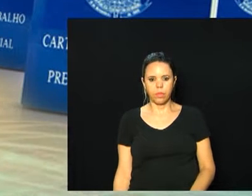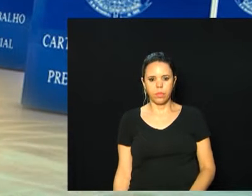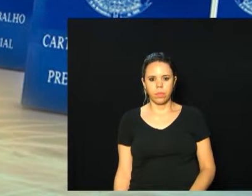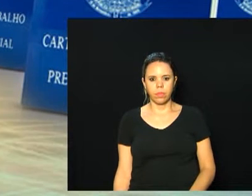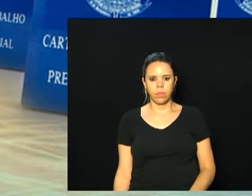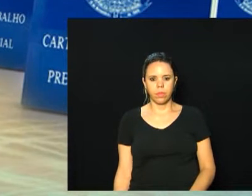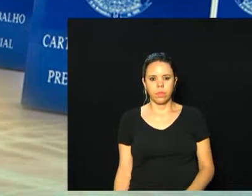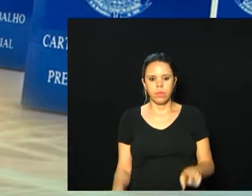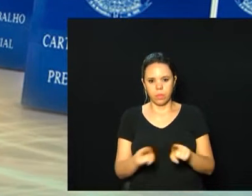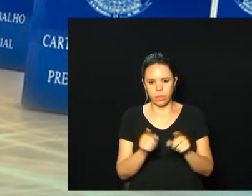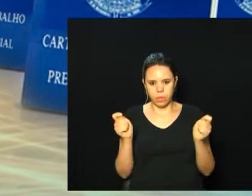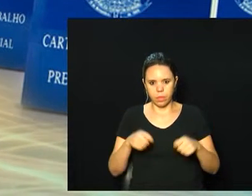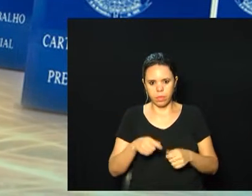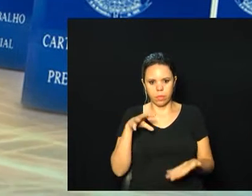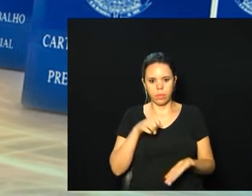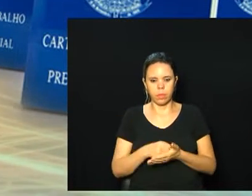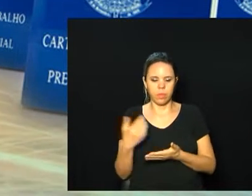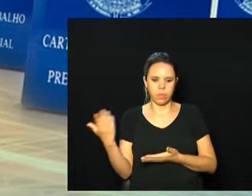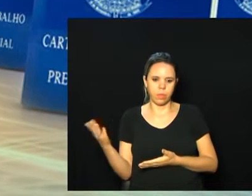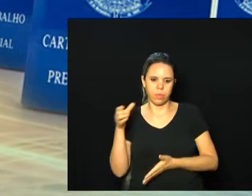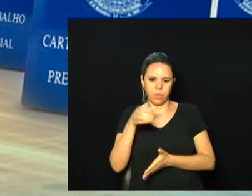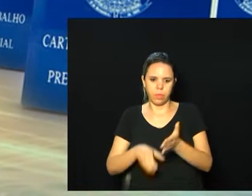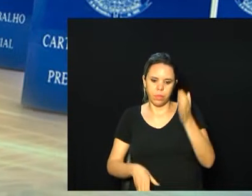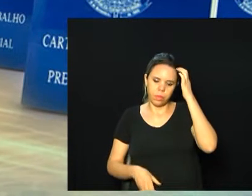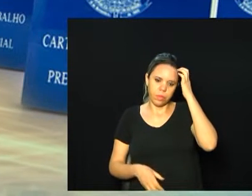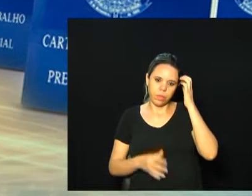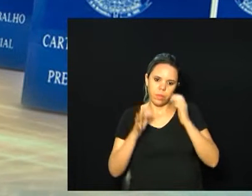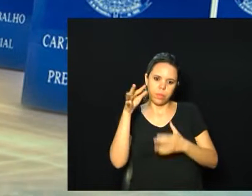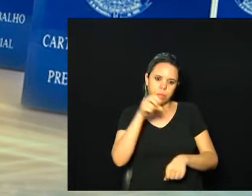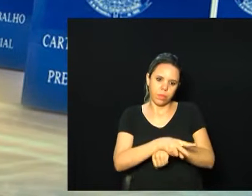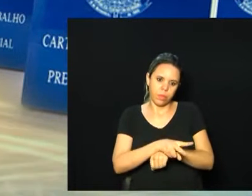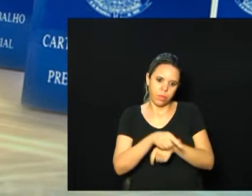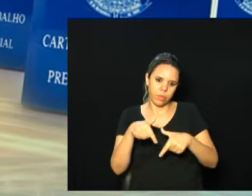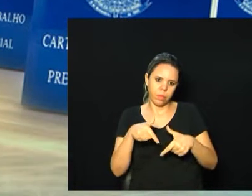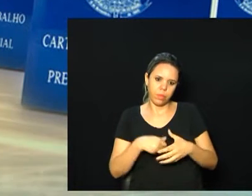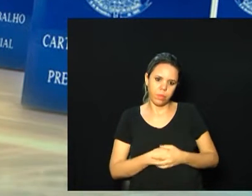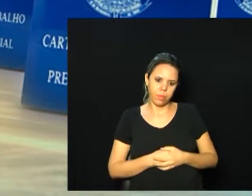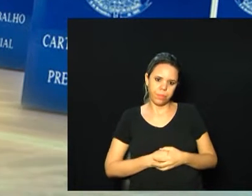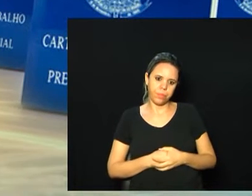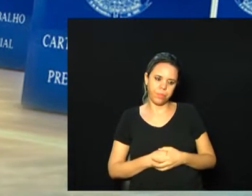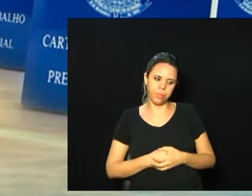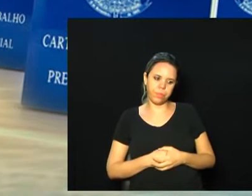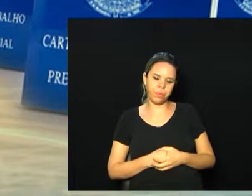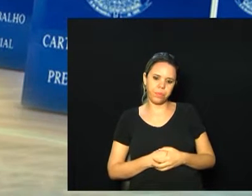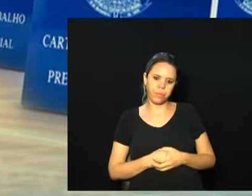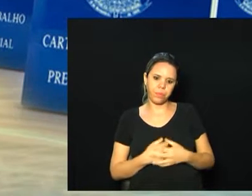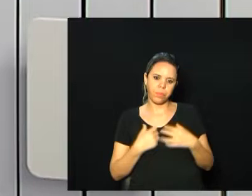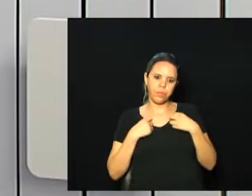www.limeira.sp.gov.br. Lá também é possível cadastrar o currículo para futuras vagas disponíveis.